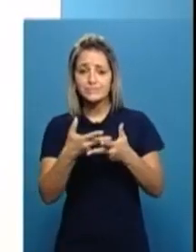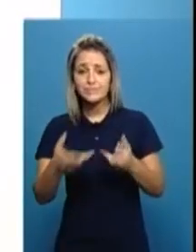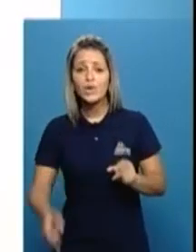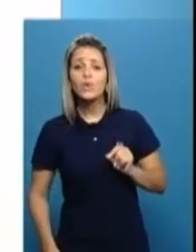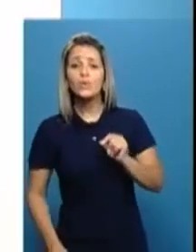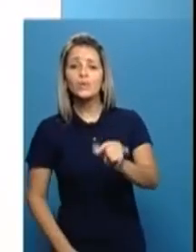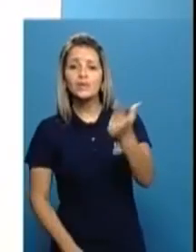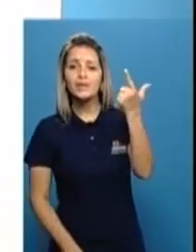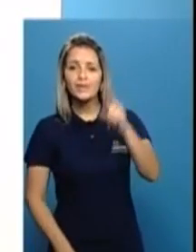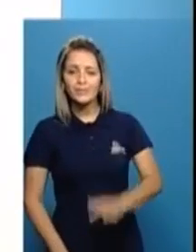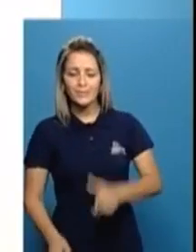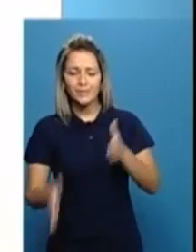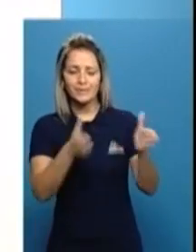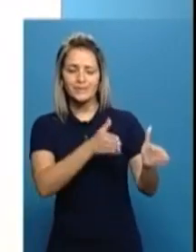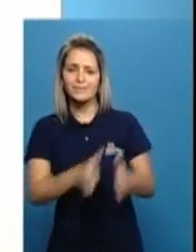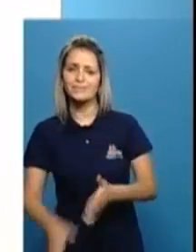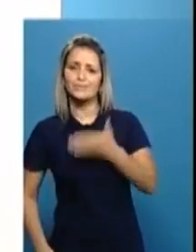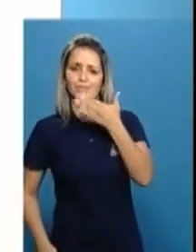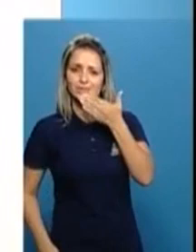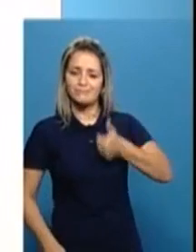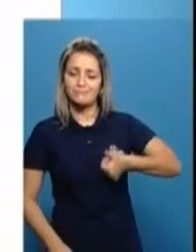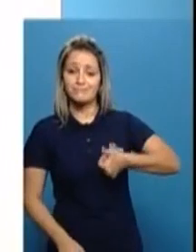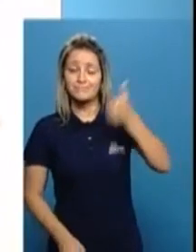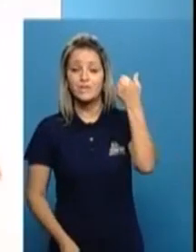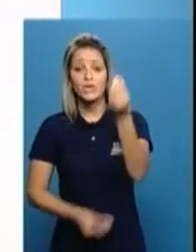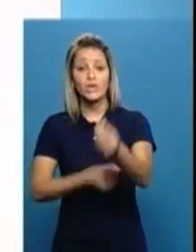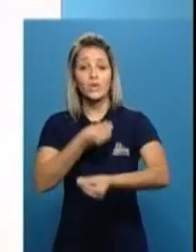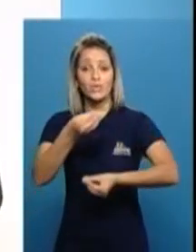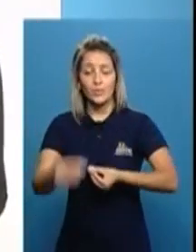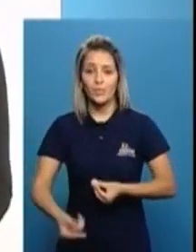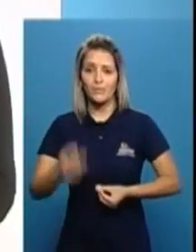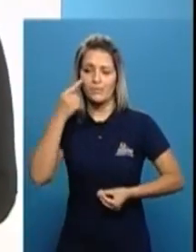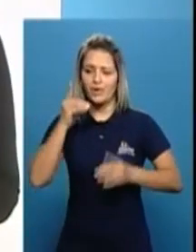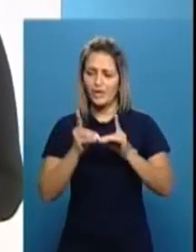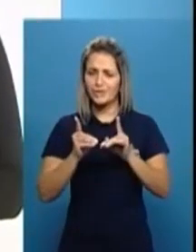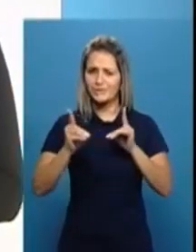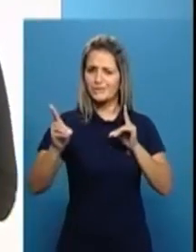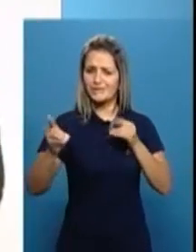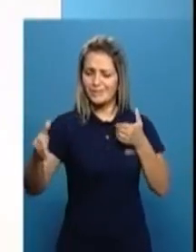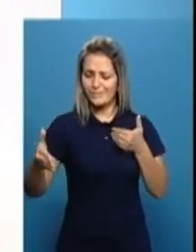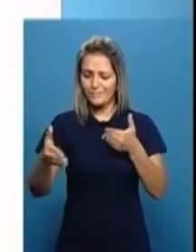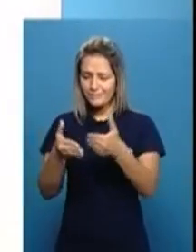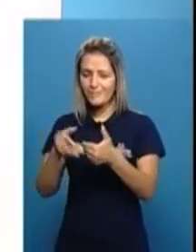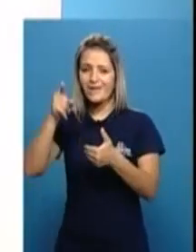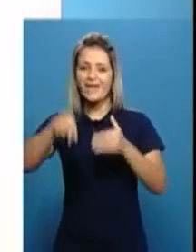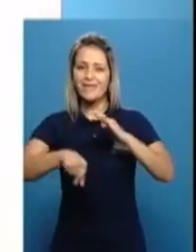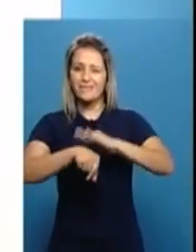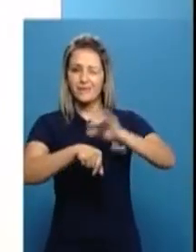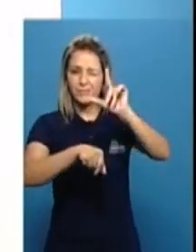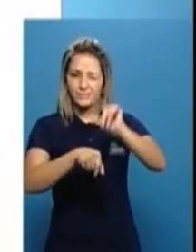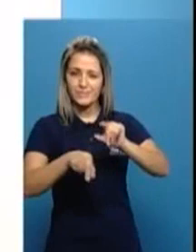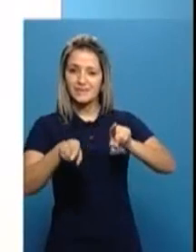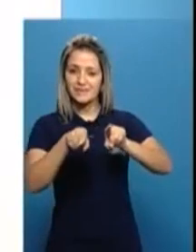permitir o máximo rendimento da produção, através da menor distância e no menor tempo possível.